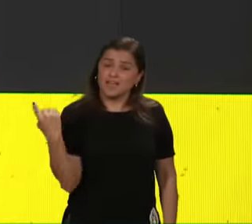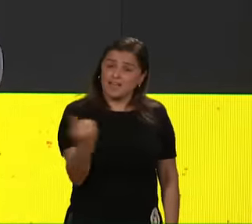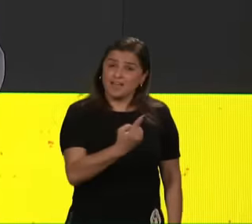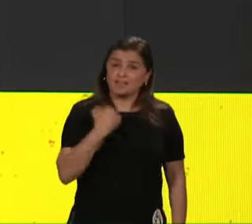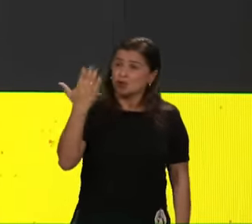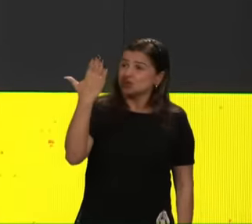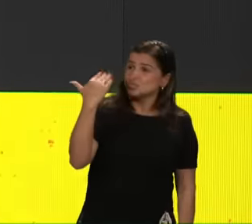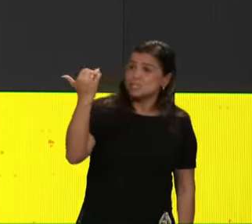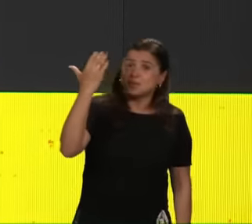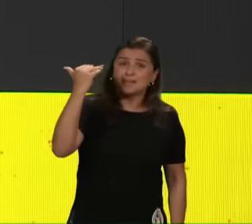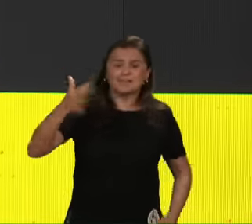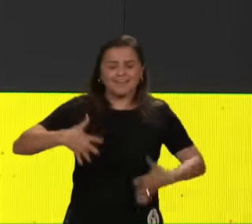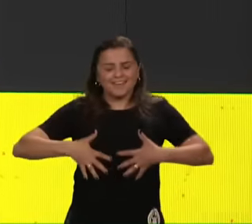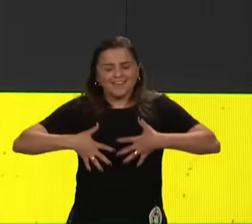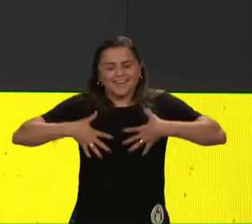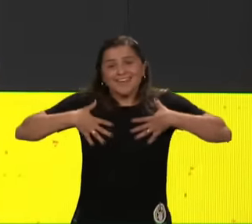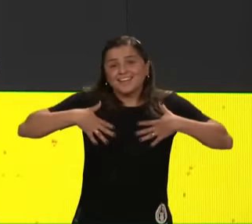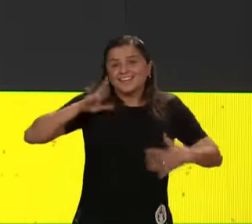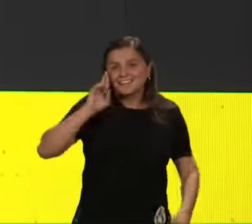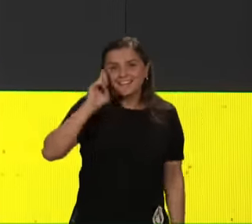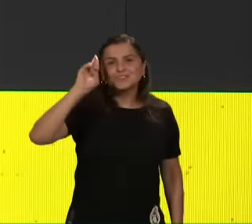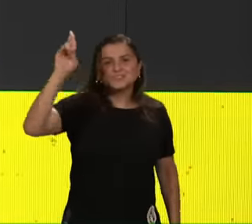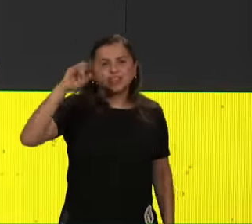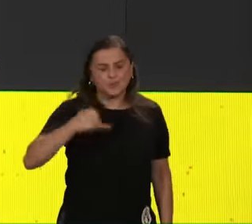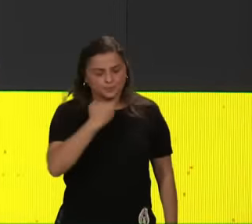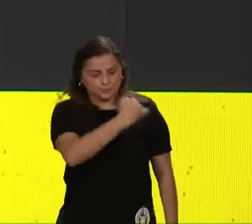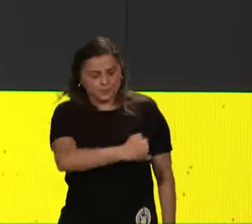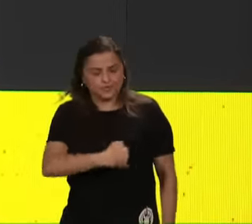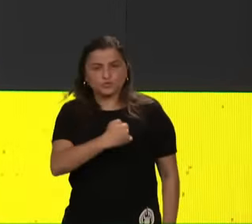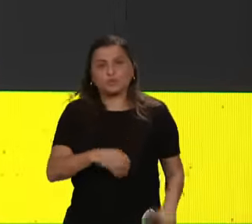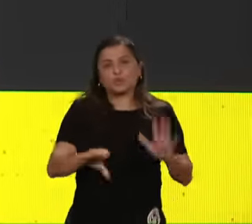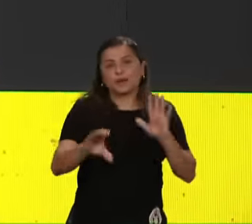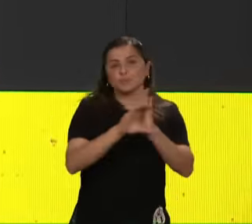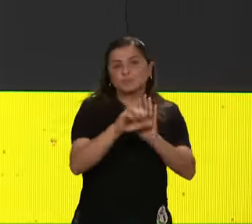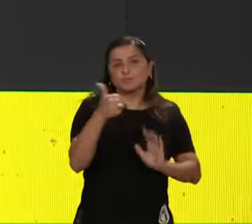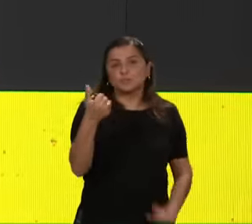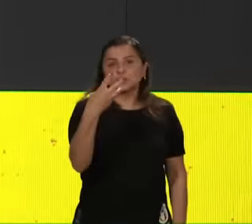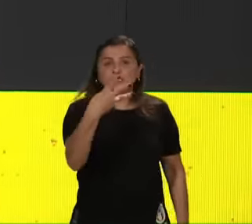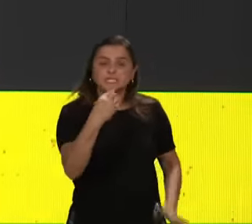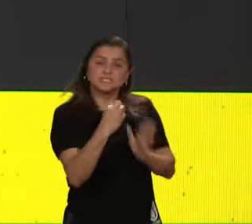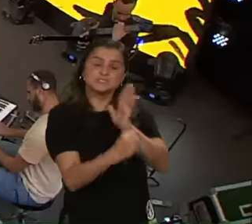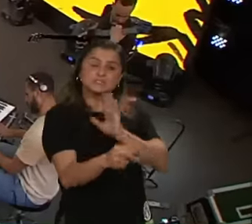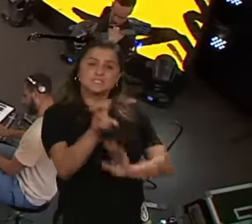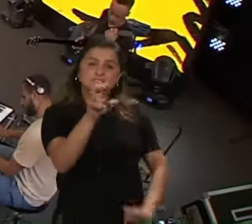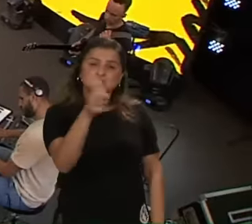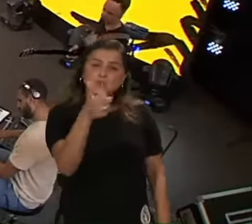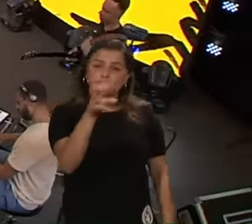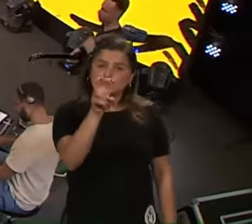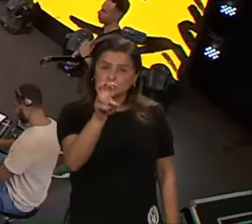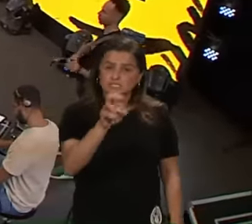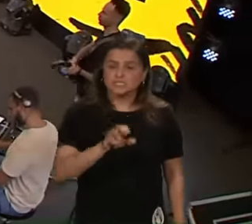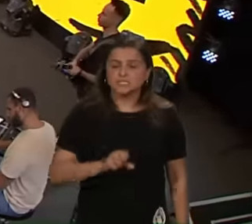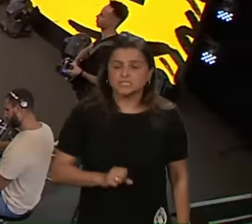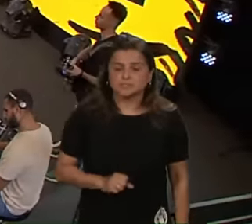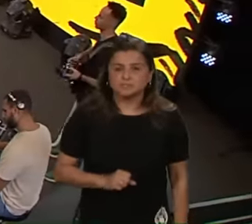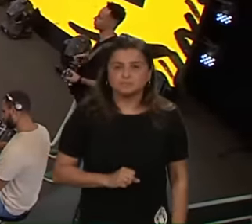Senhor. Em João 13, o versículo 15. João 13.